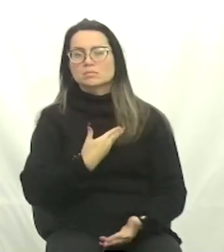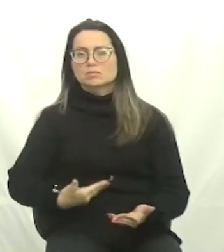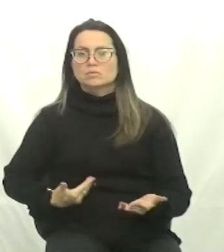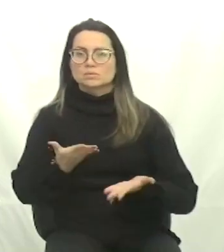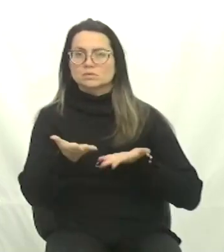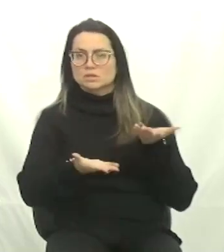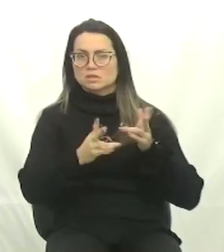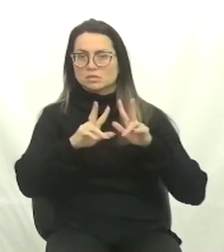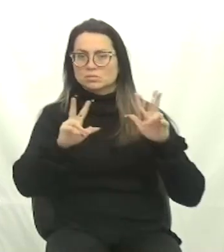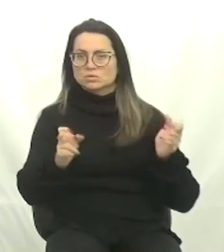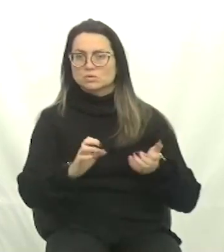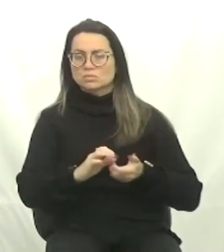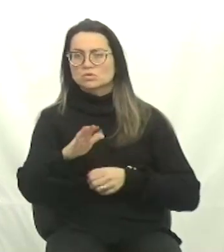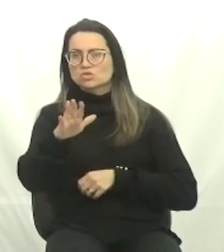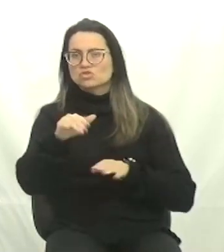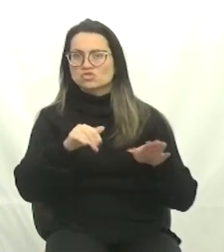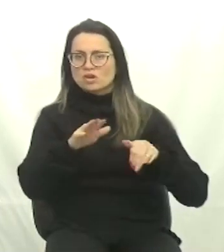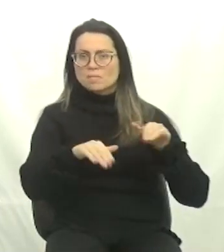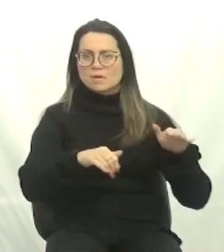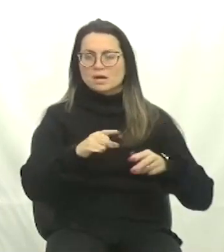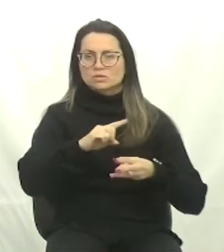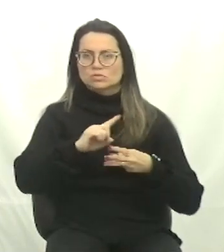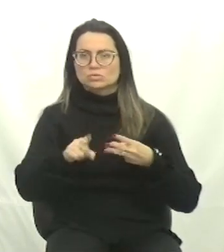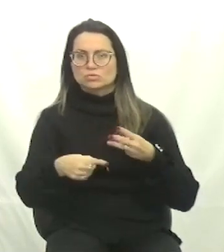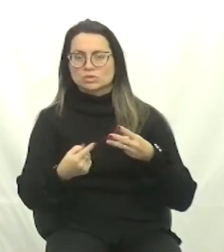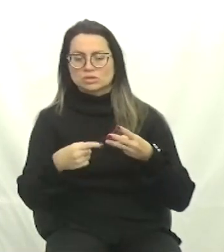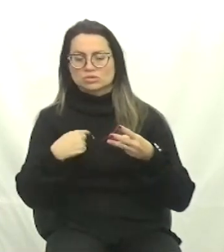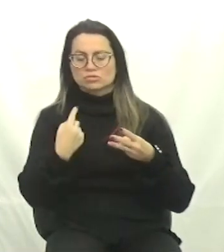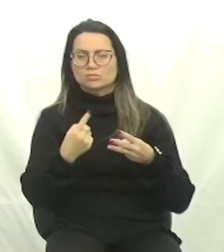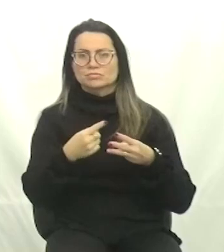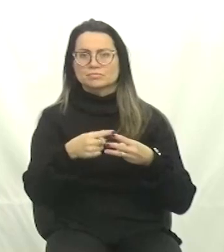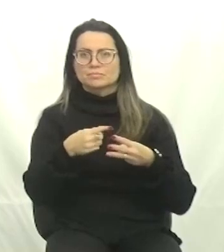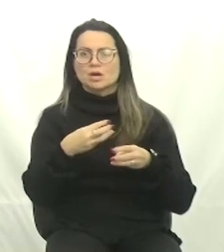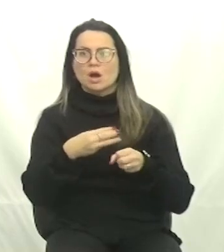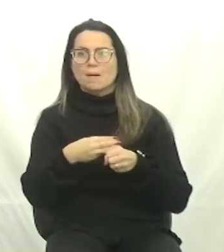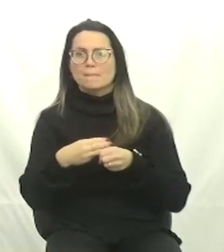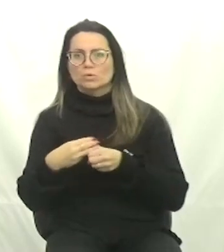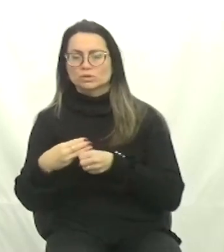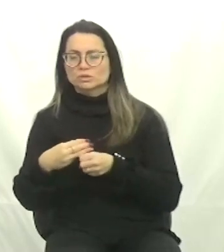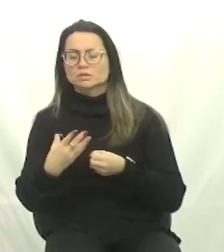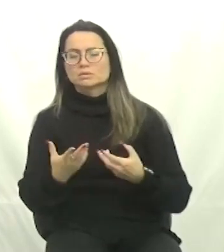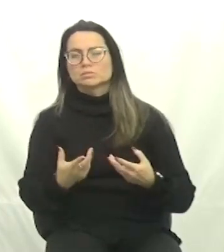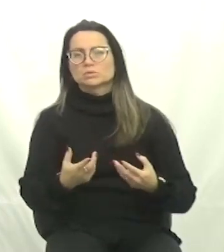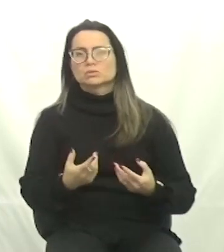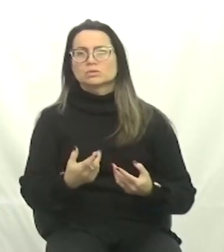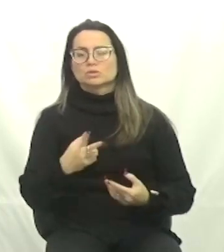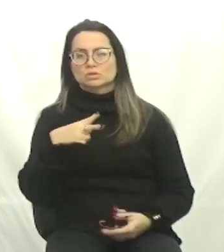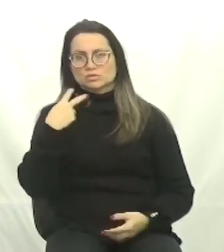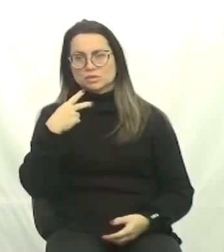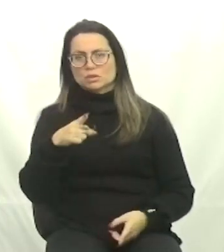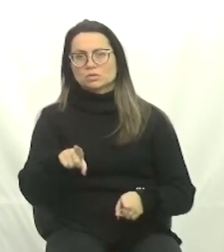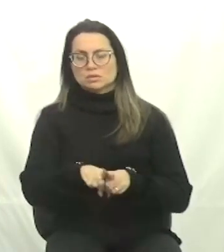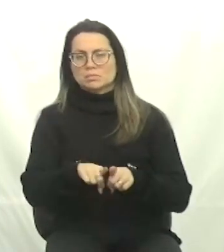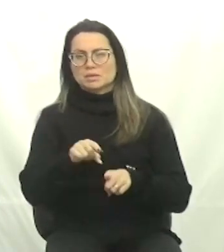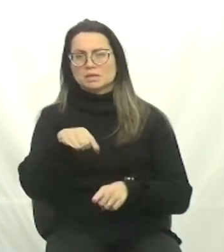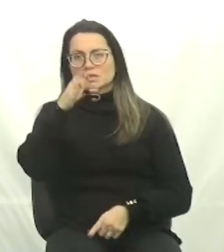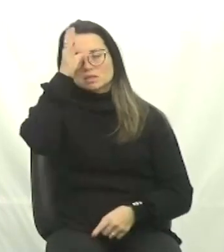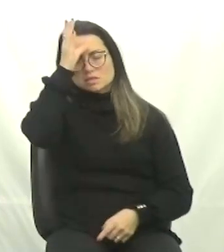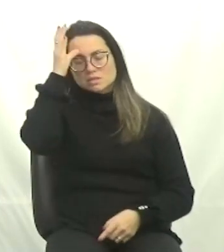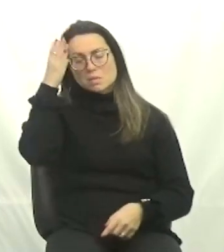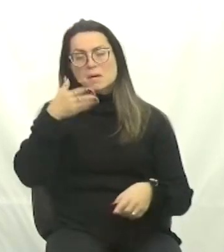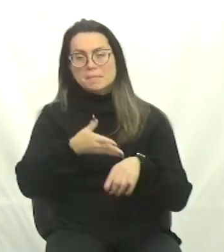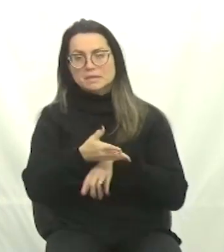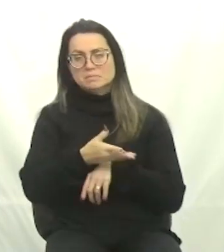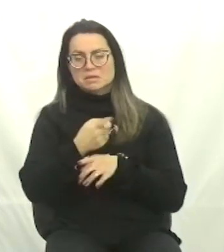assunto, chamando todos os três municípios. É obviamente que a Câmara de Vereadores que Criciúma participará, não tenho dúvida. Mas,